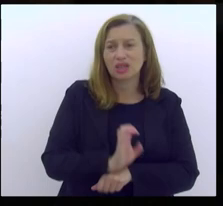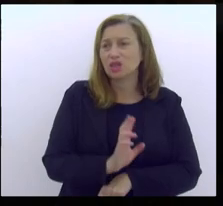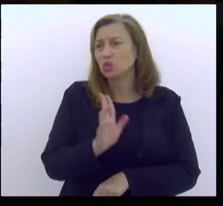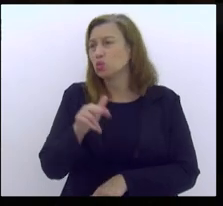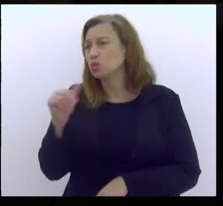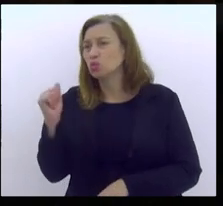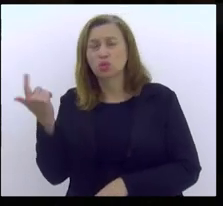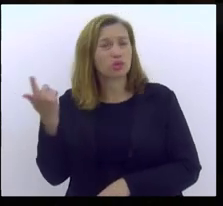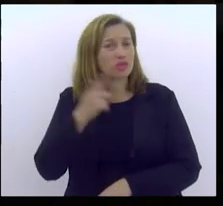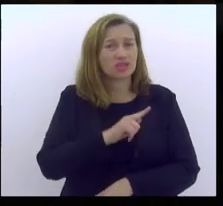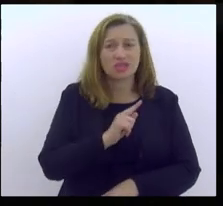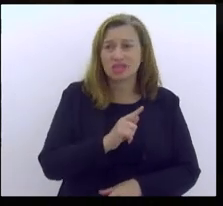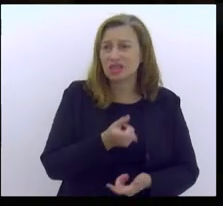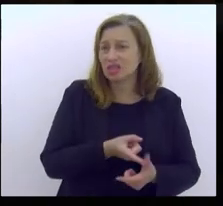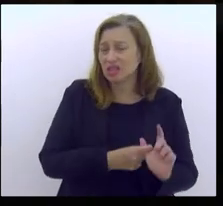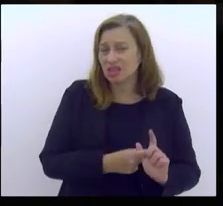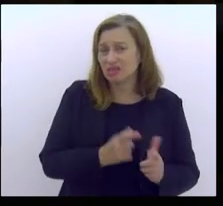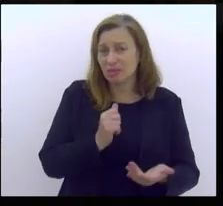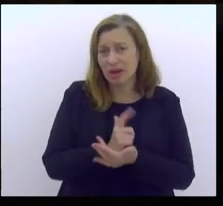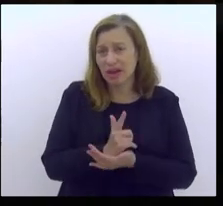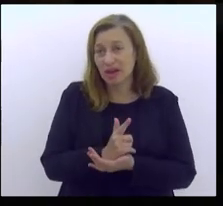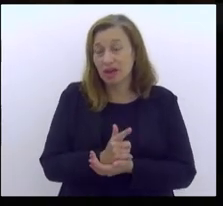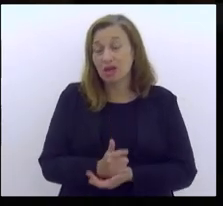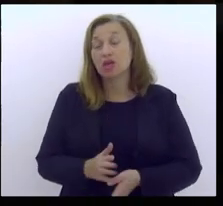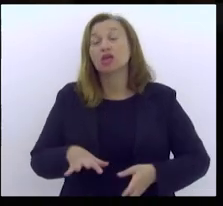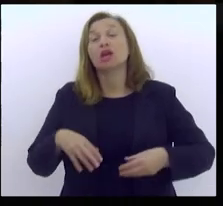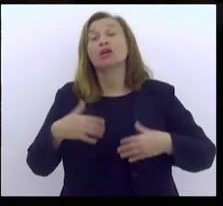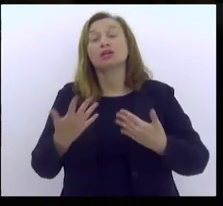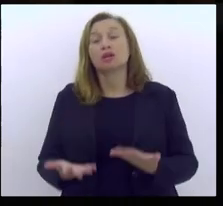buraco. Então, qual seria a primeira questão?